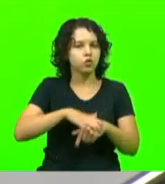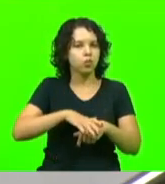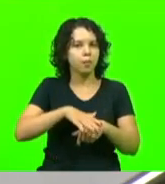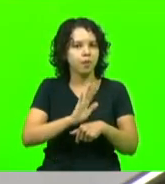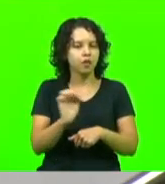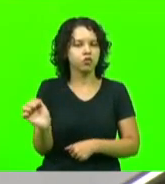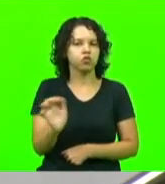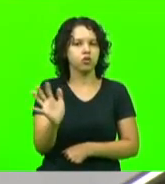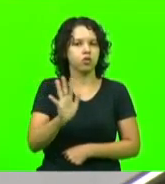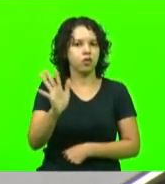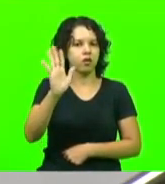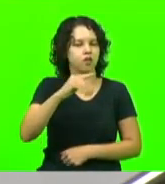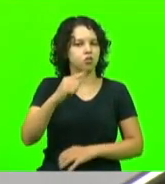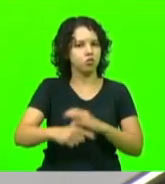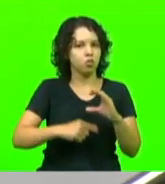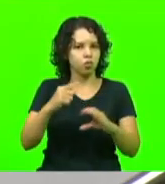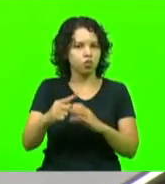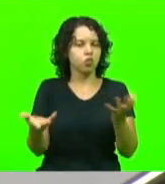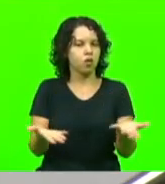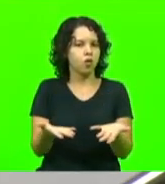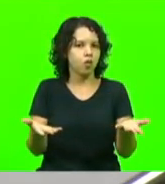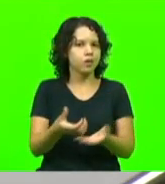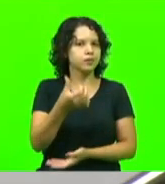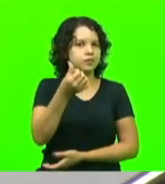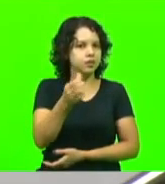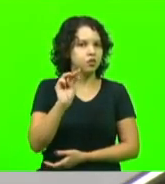em 6,5 milhões. Esse